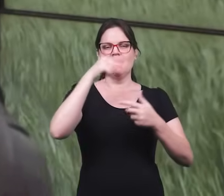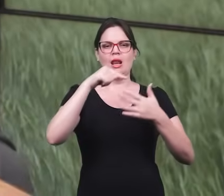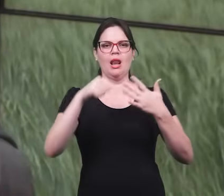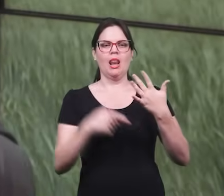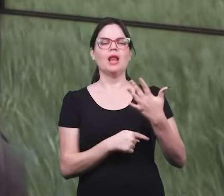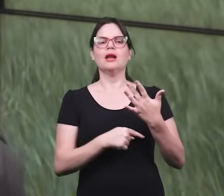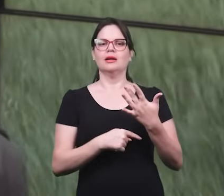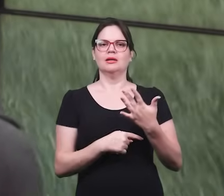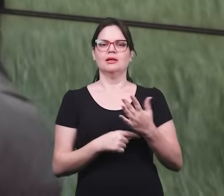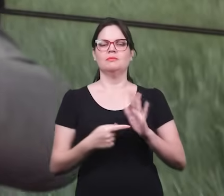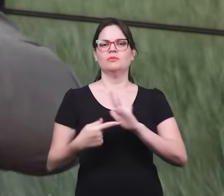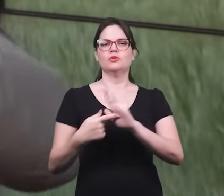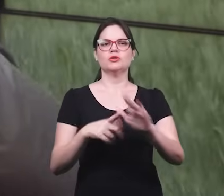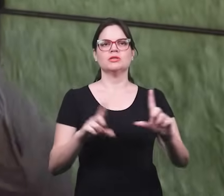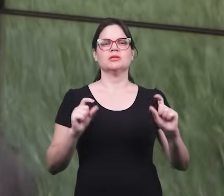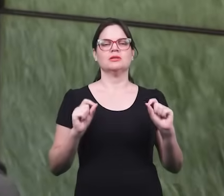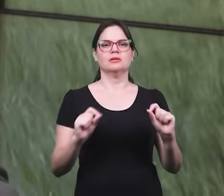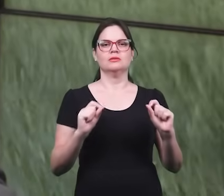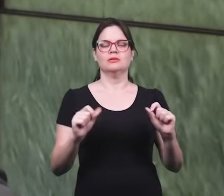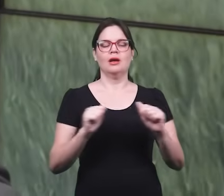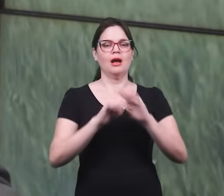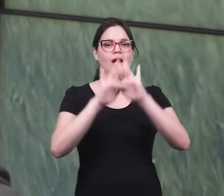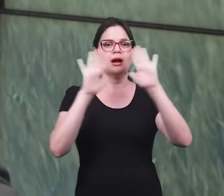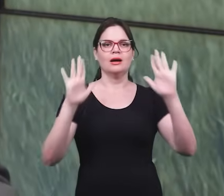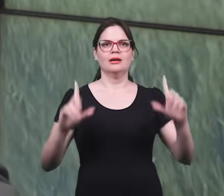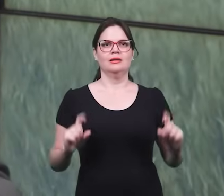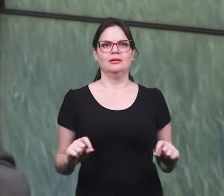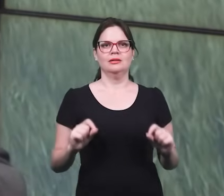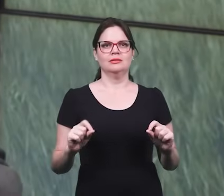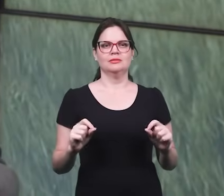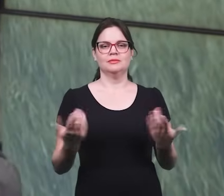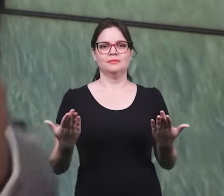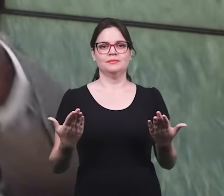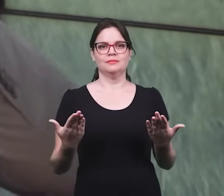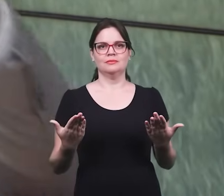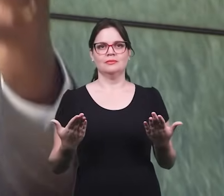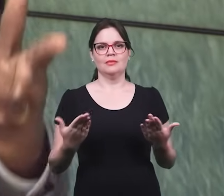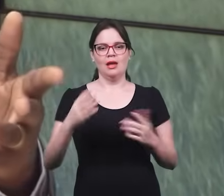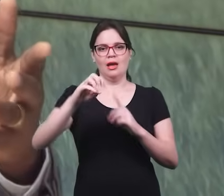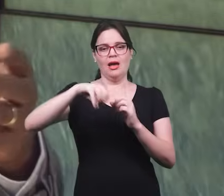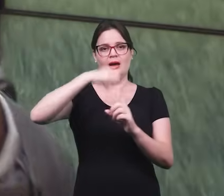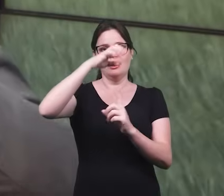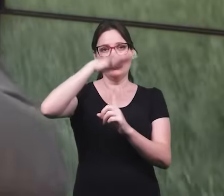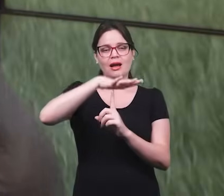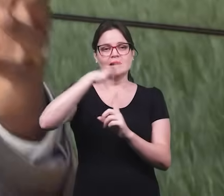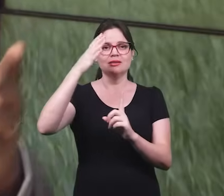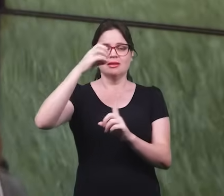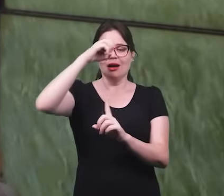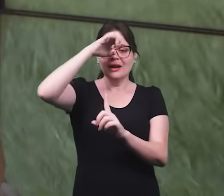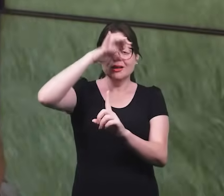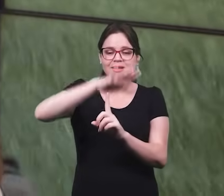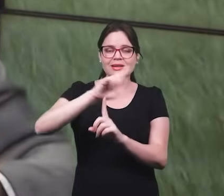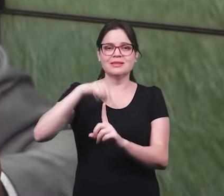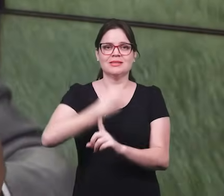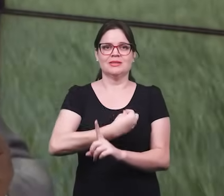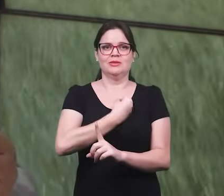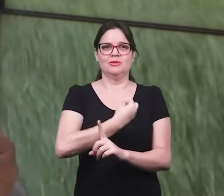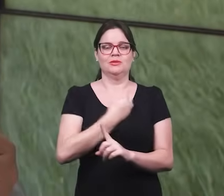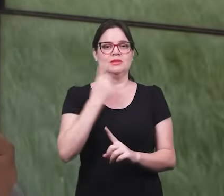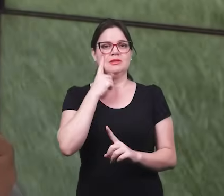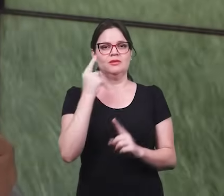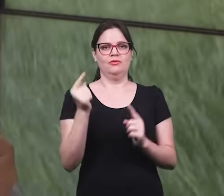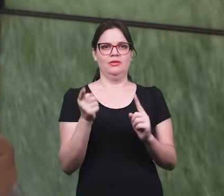trazendo ali assim de uma forma muito clara eh os aspectos da Graça na nossa vida e então você tem